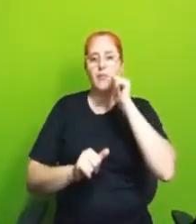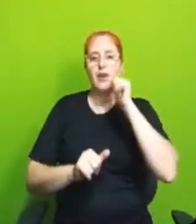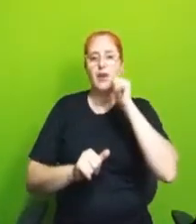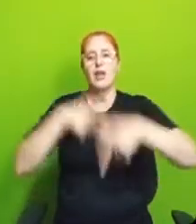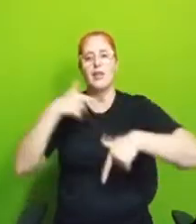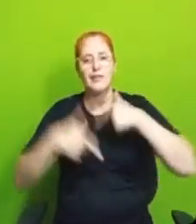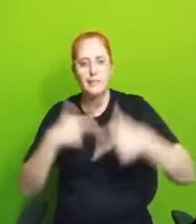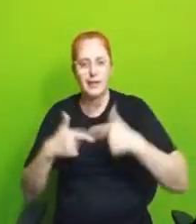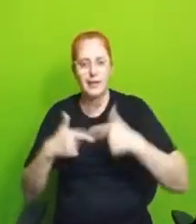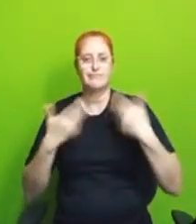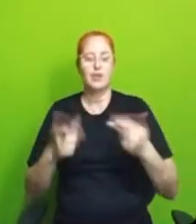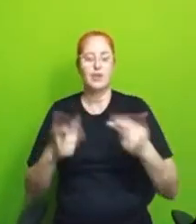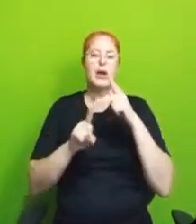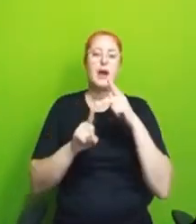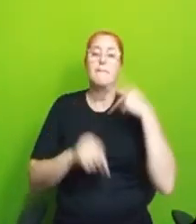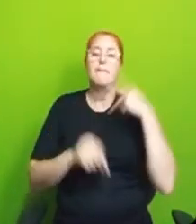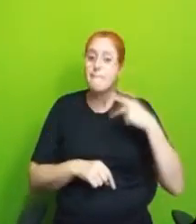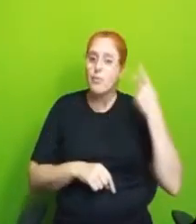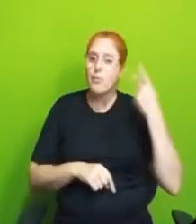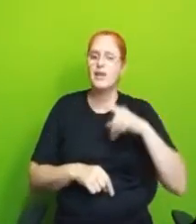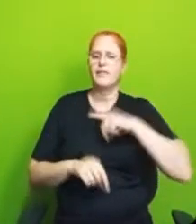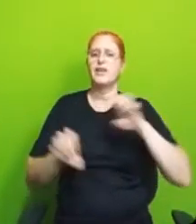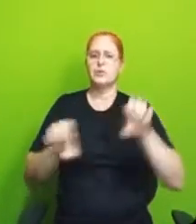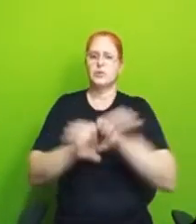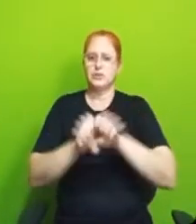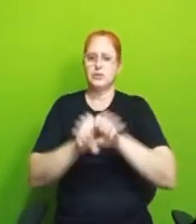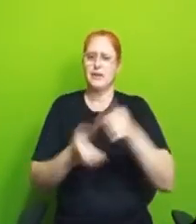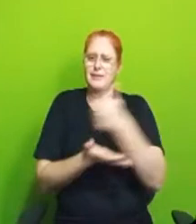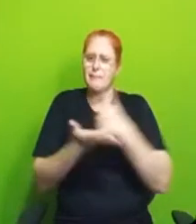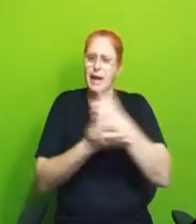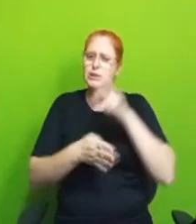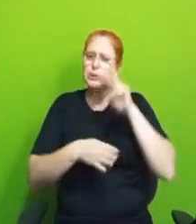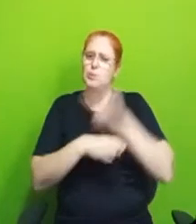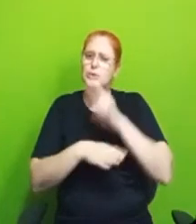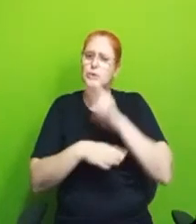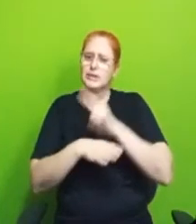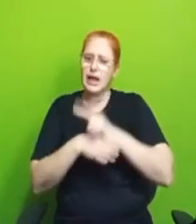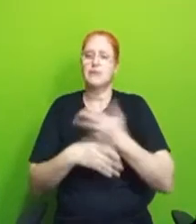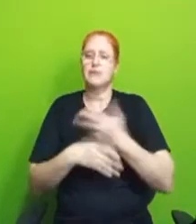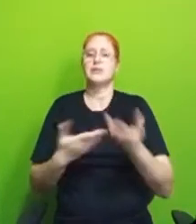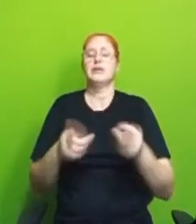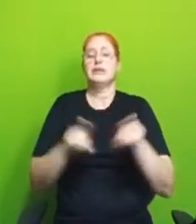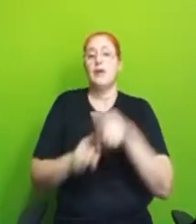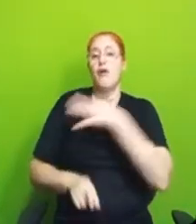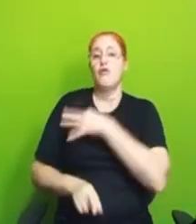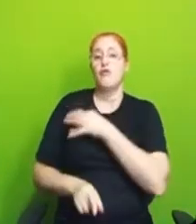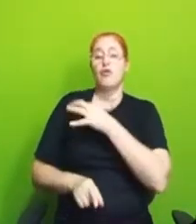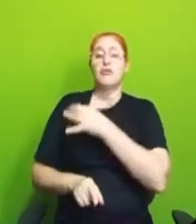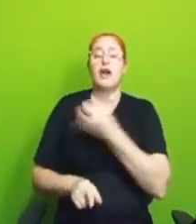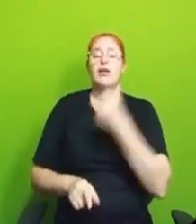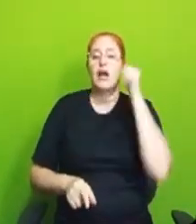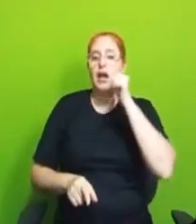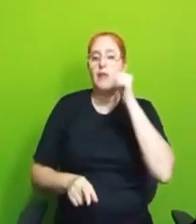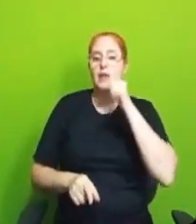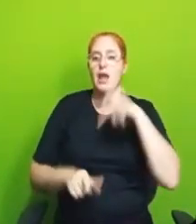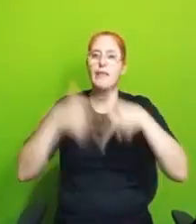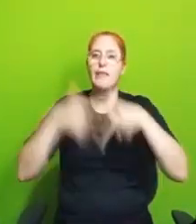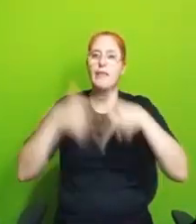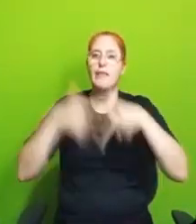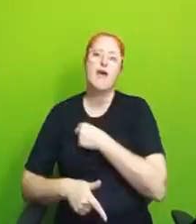se estrutura baseada nesse trabalho de cuidado, no trabalho não remunerado, né? Ela reforça, ela cria novas tarefas e